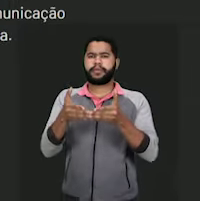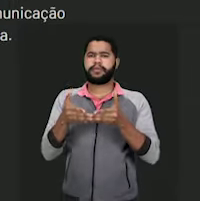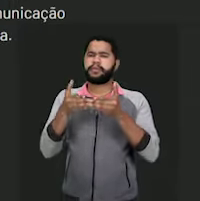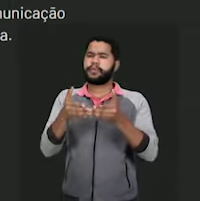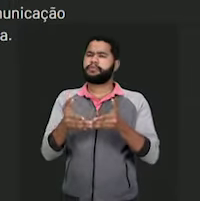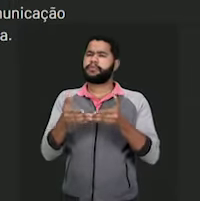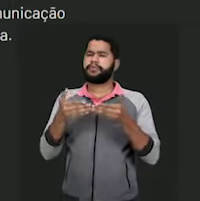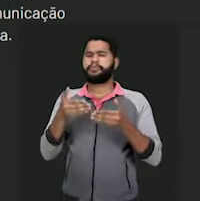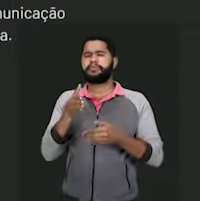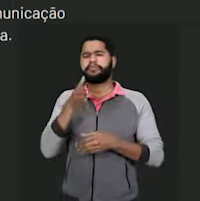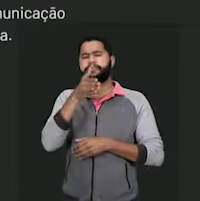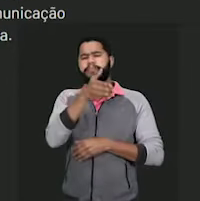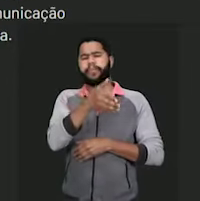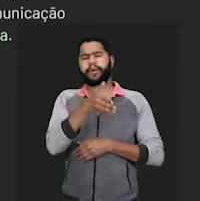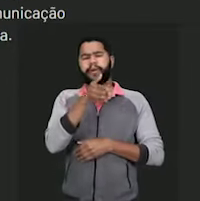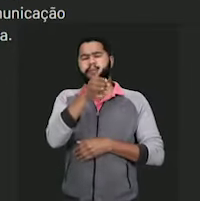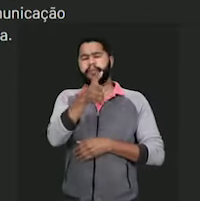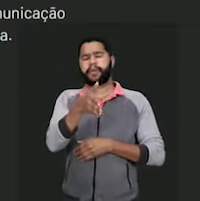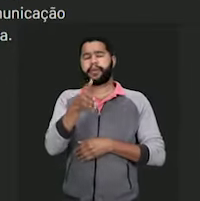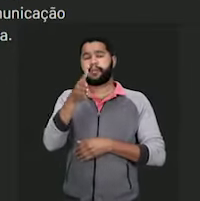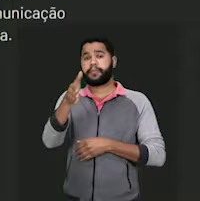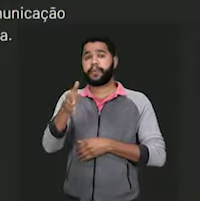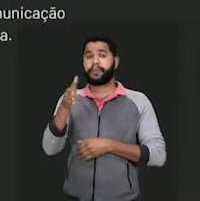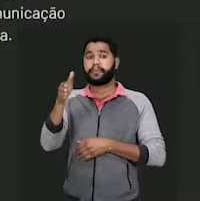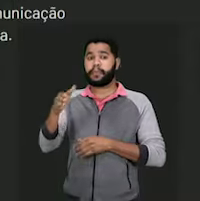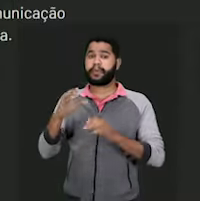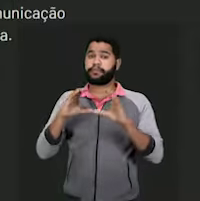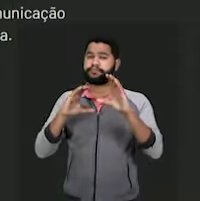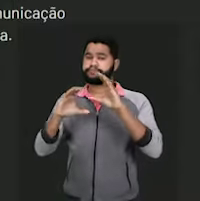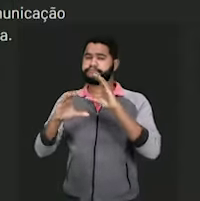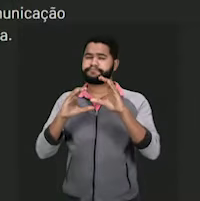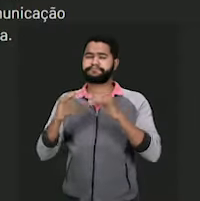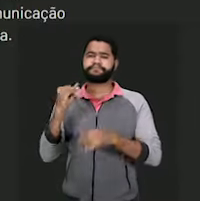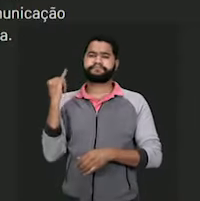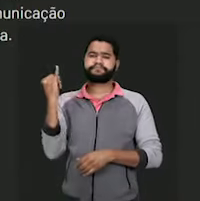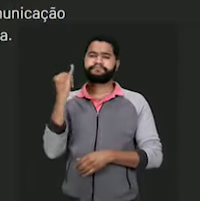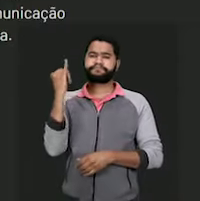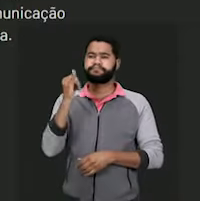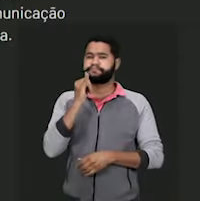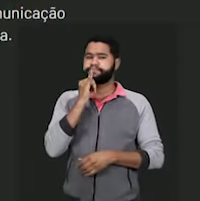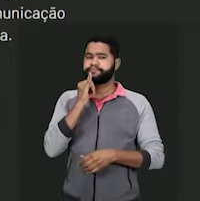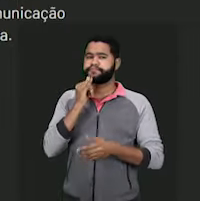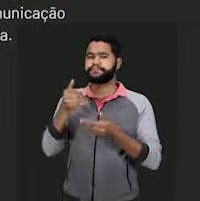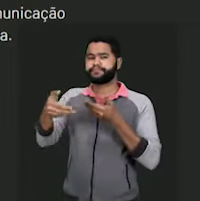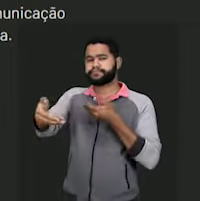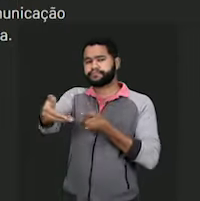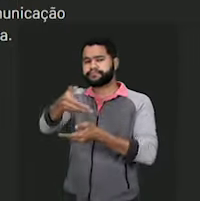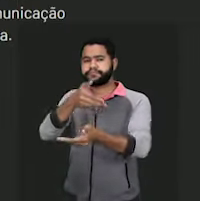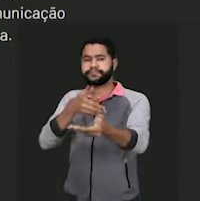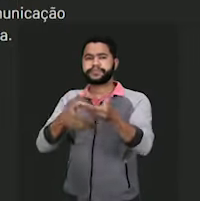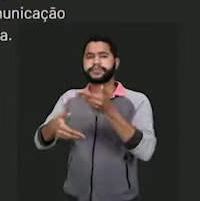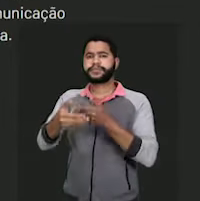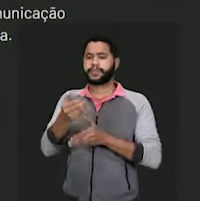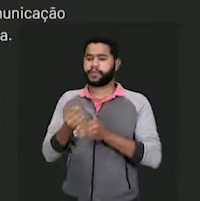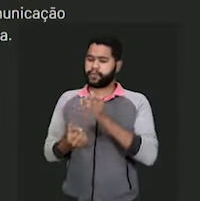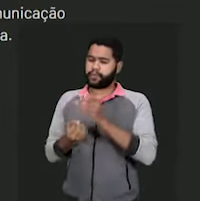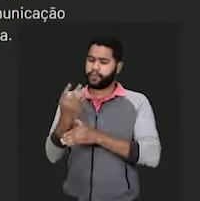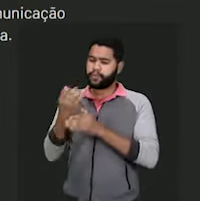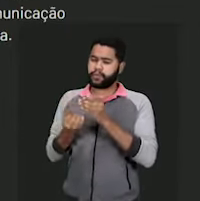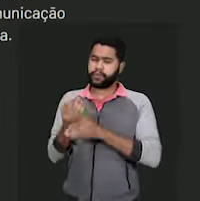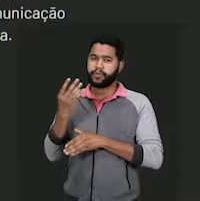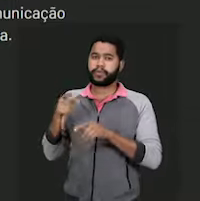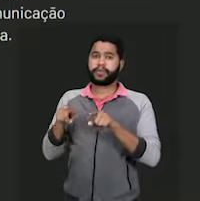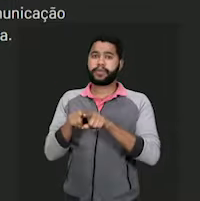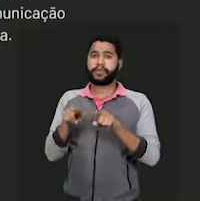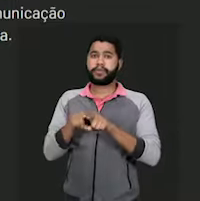a comunicação exerce funções essenciais como a interação entre os produtores intermediários